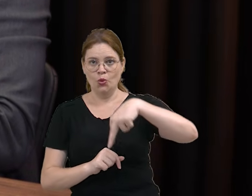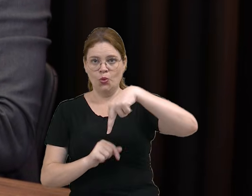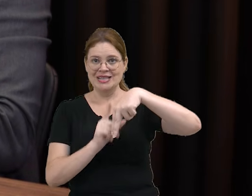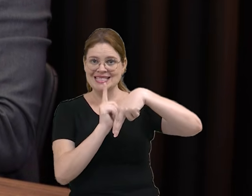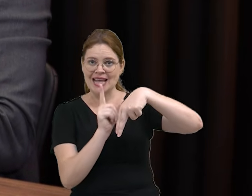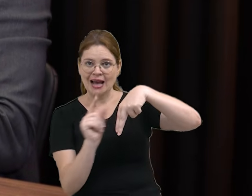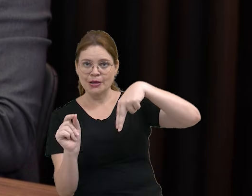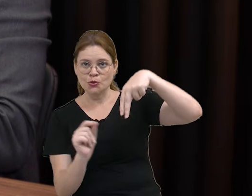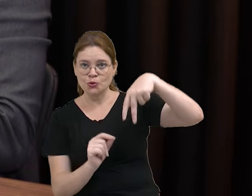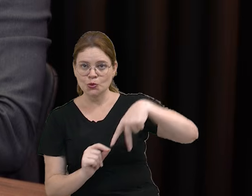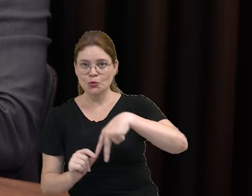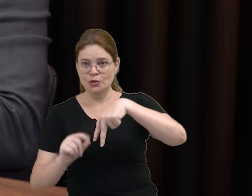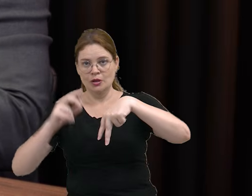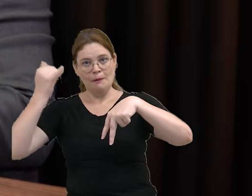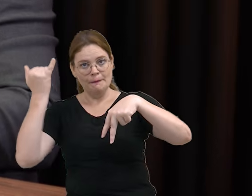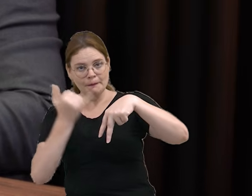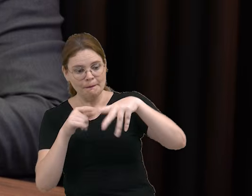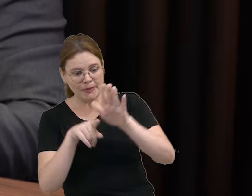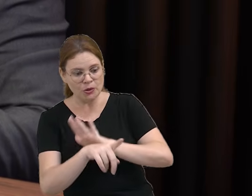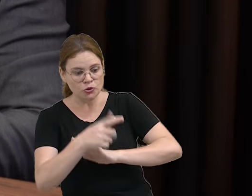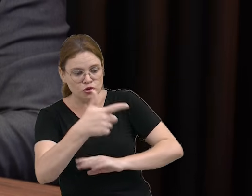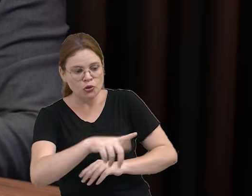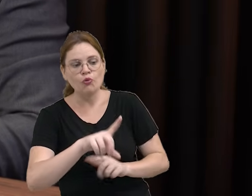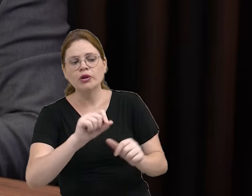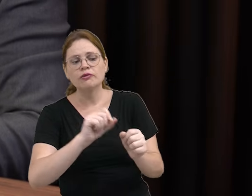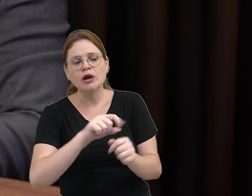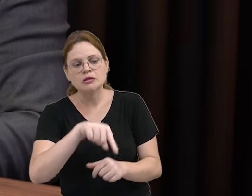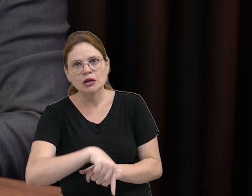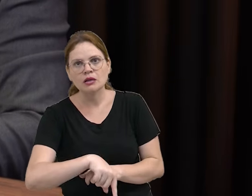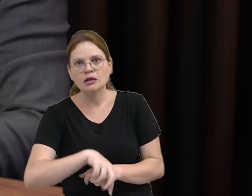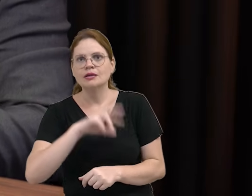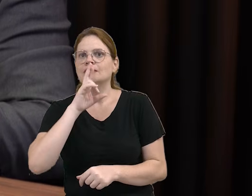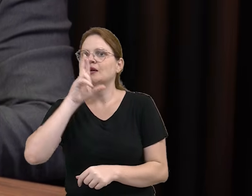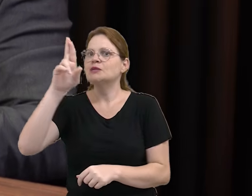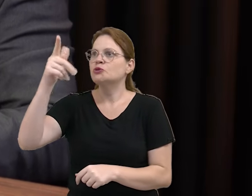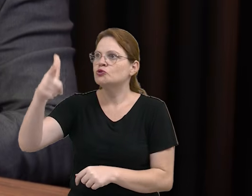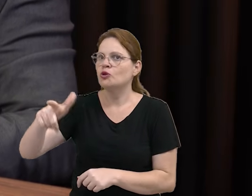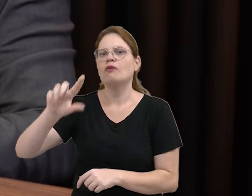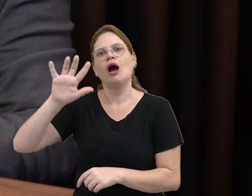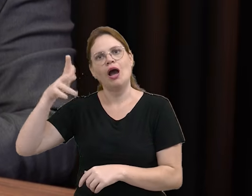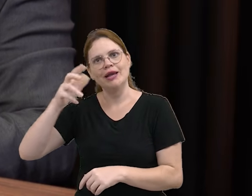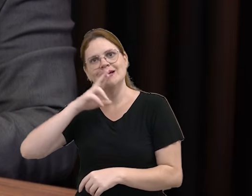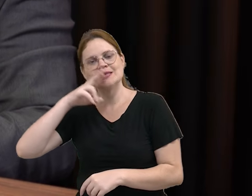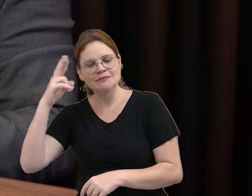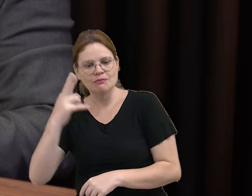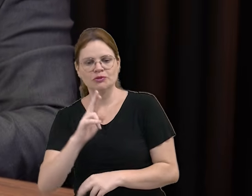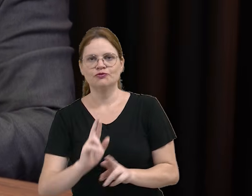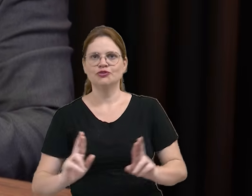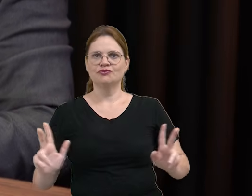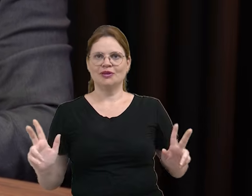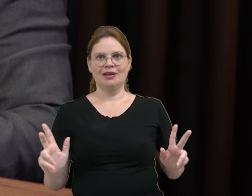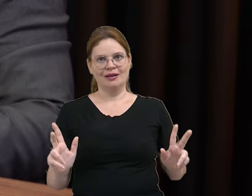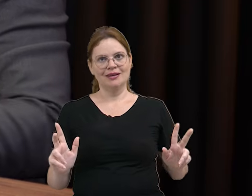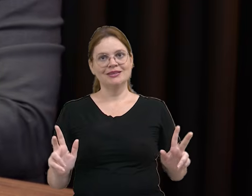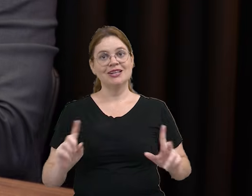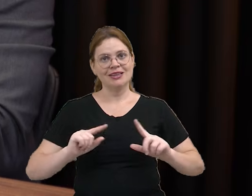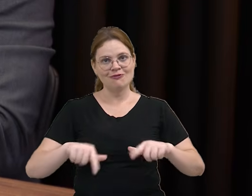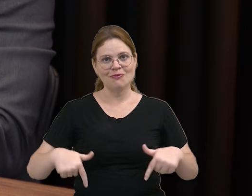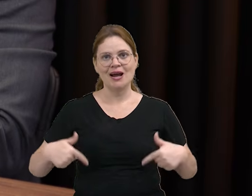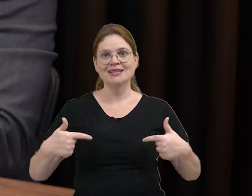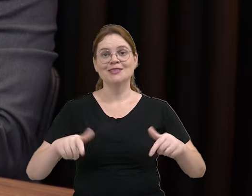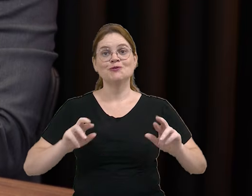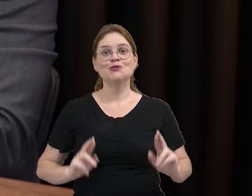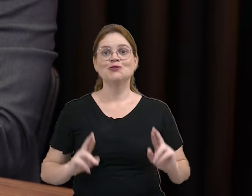Só que algo aconteceu. Houve uma ação. E a ação faz com